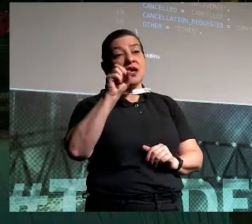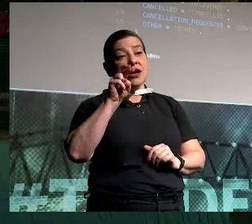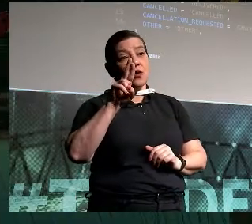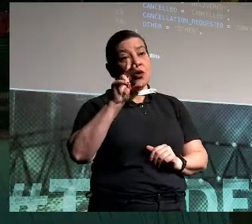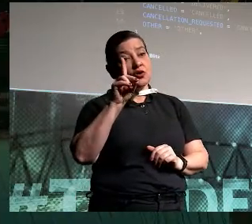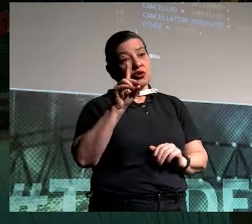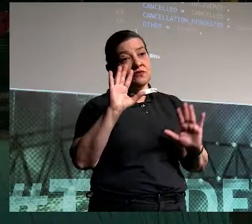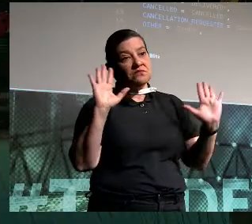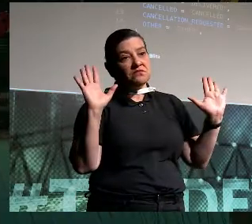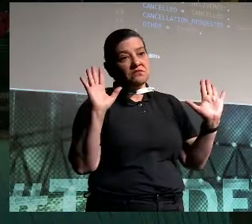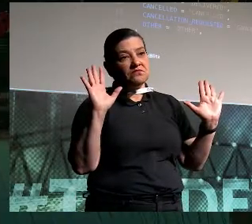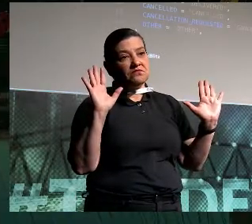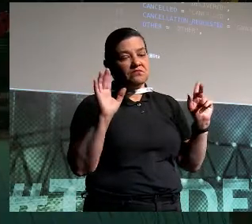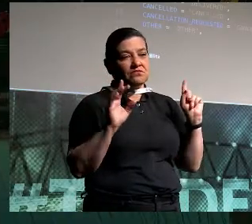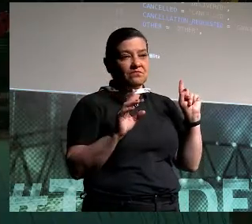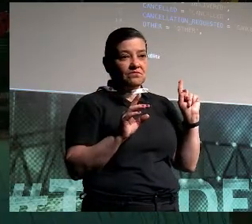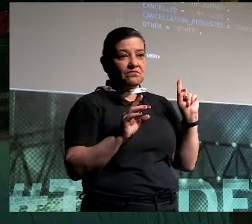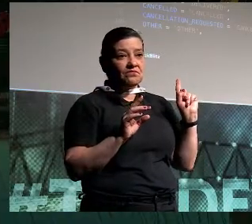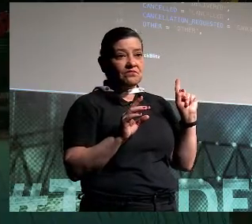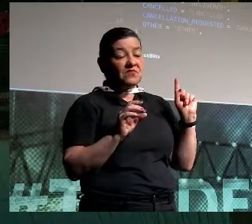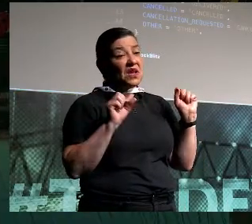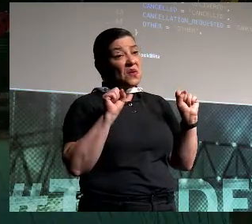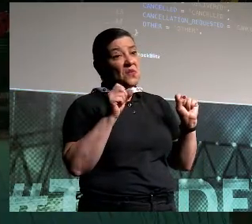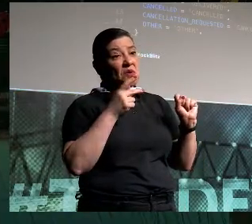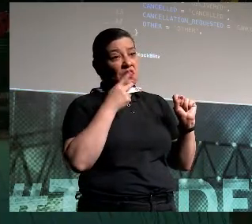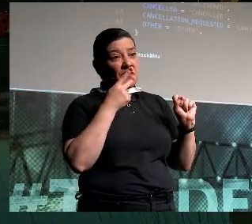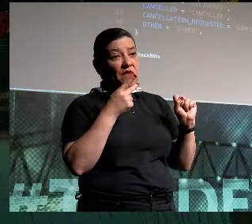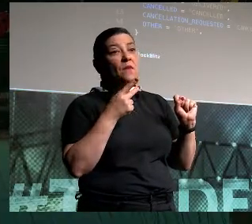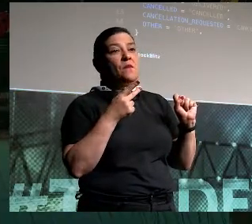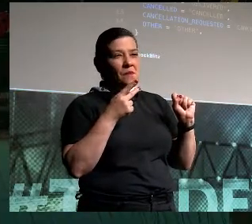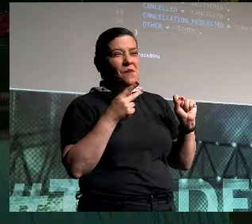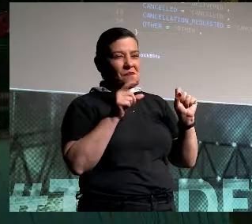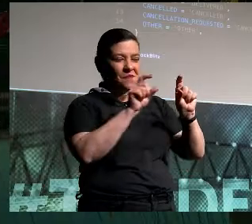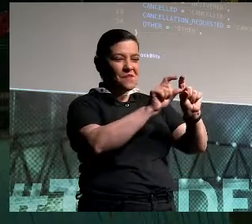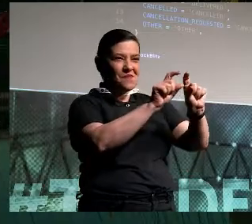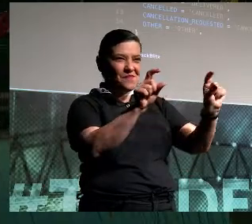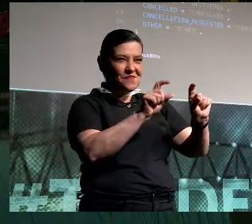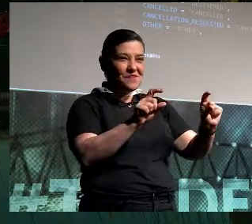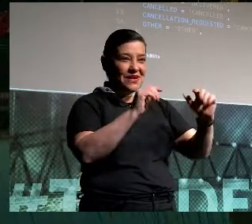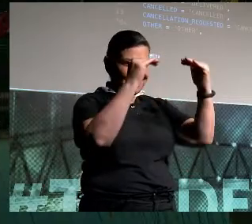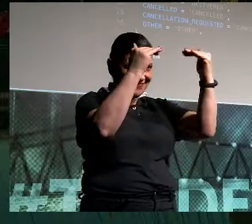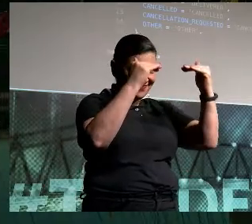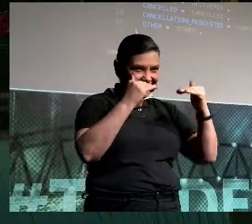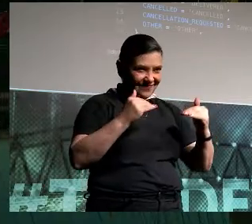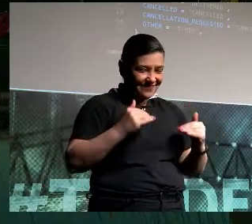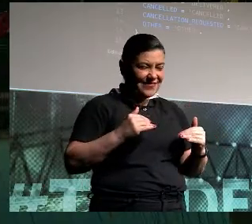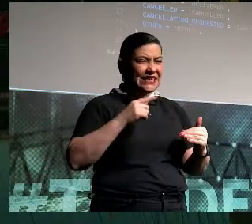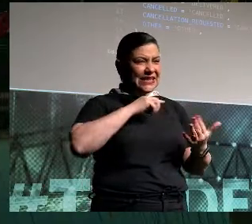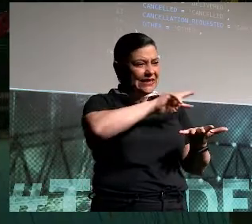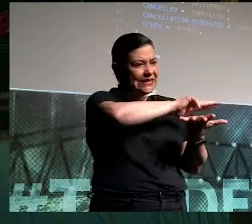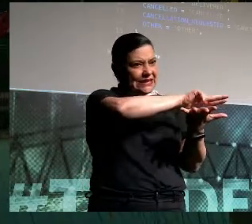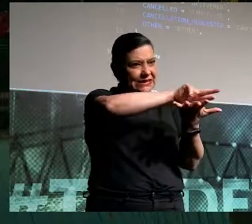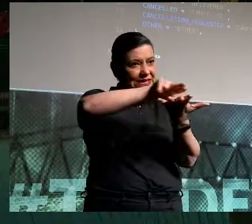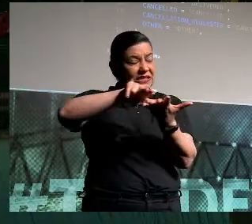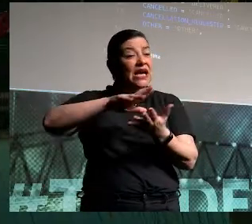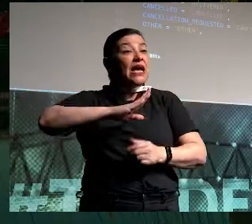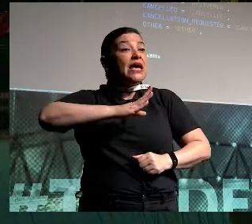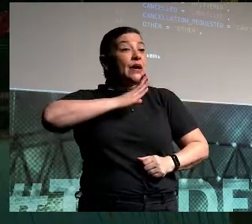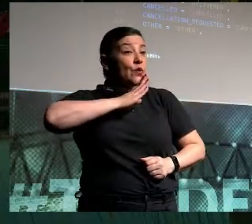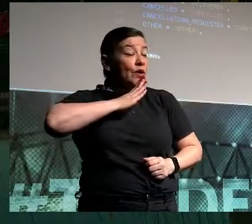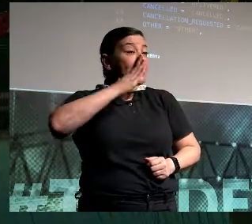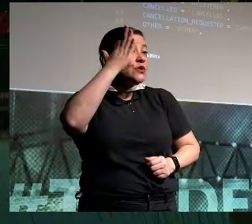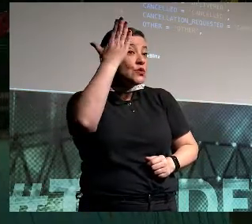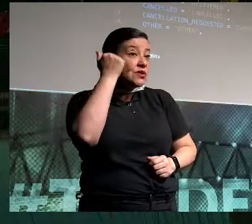ou undefined. Só que eu vou falar, cara, eu tenho vários tipos de evento aqui, né, no meu event code, e eu conheço qual que é o